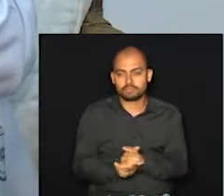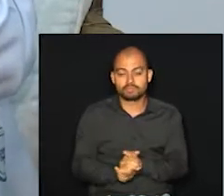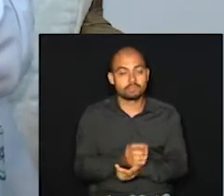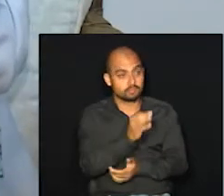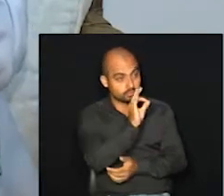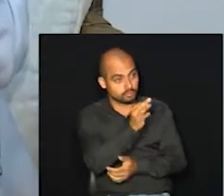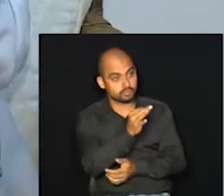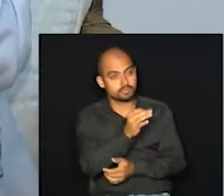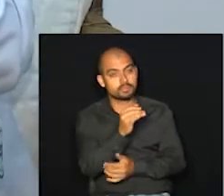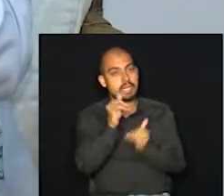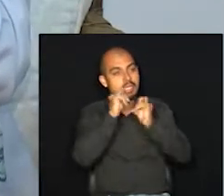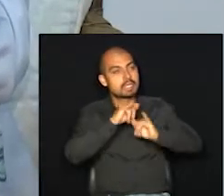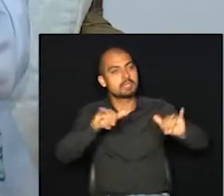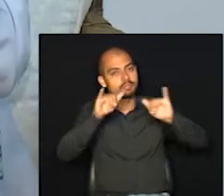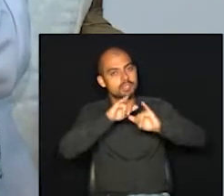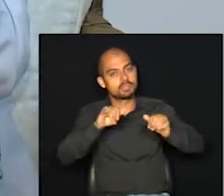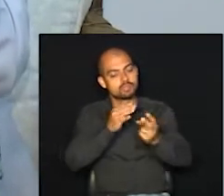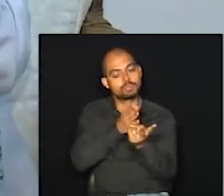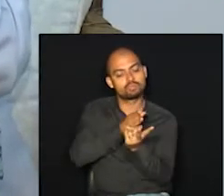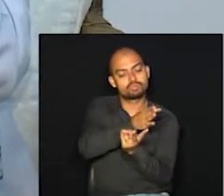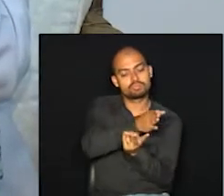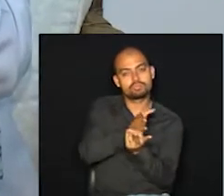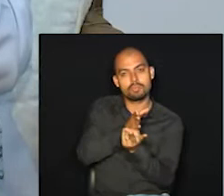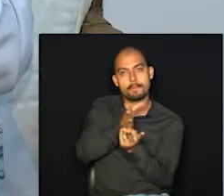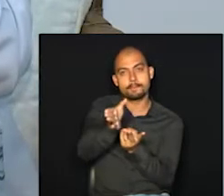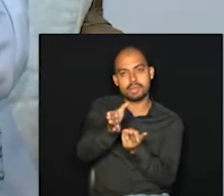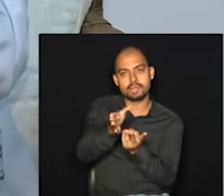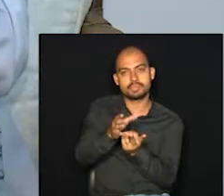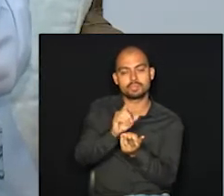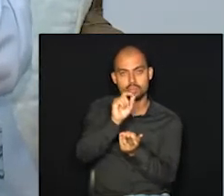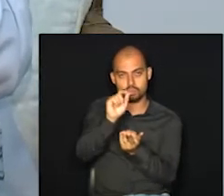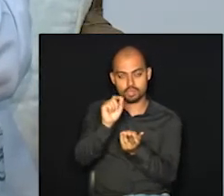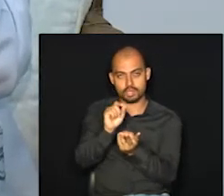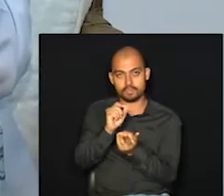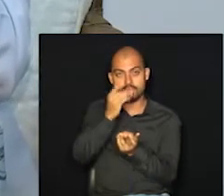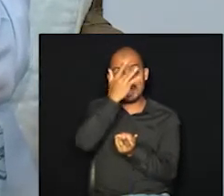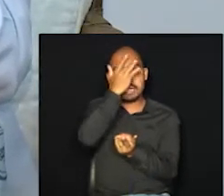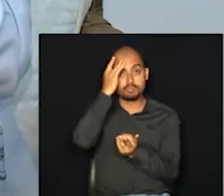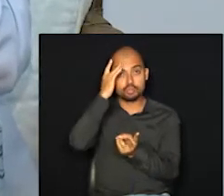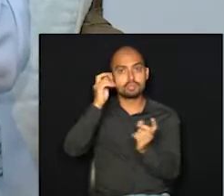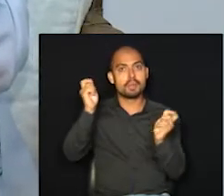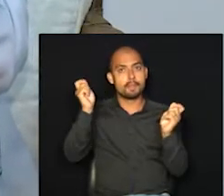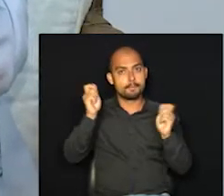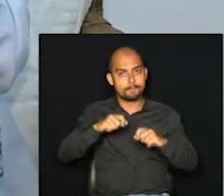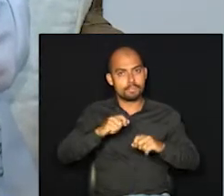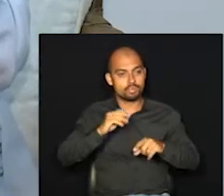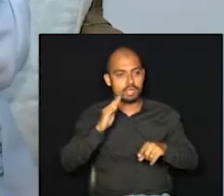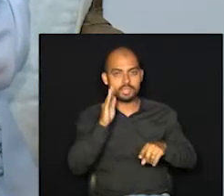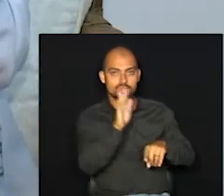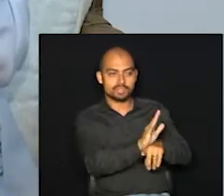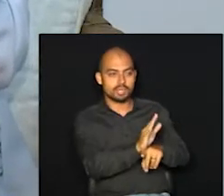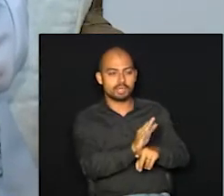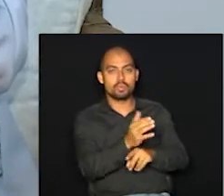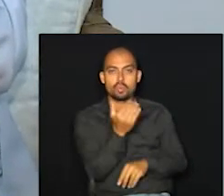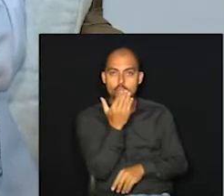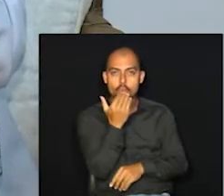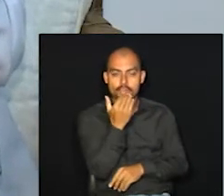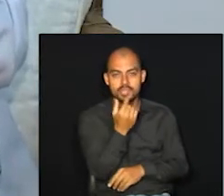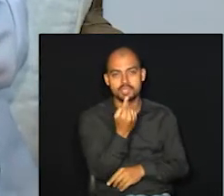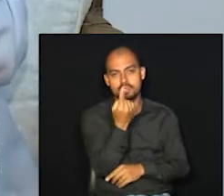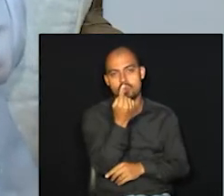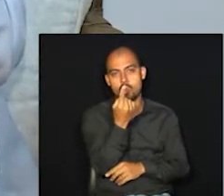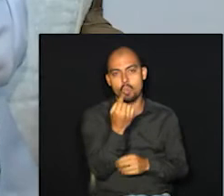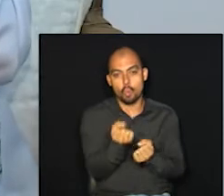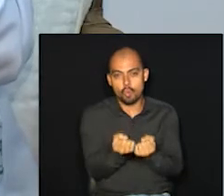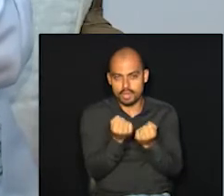uma campanha de duas vias, né? A gente pede àqueles que puderem trazer 1 quilo de alimento não